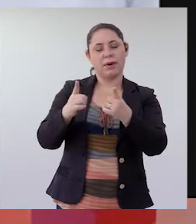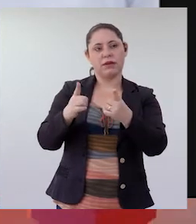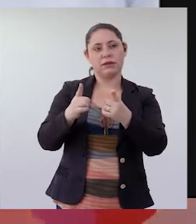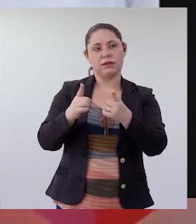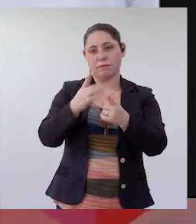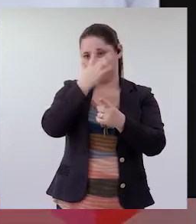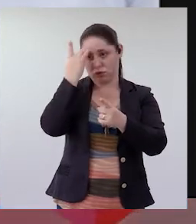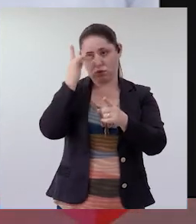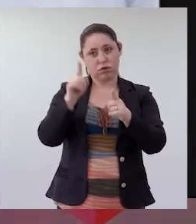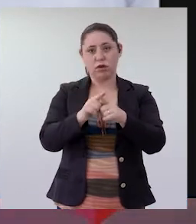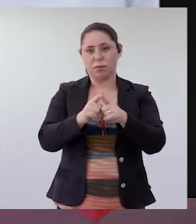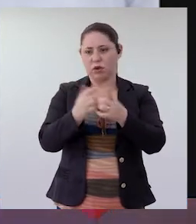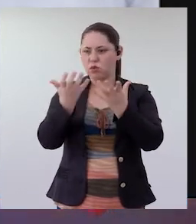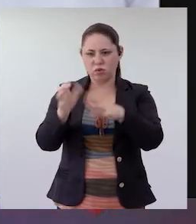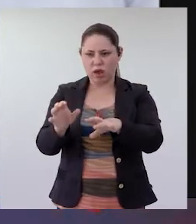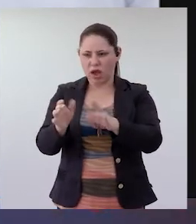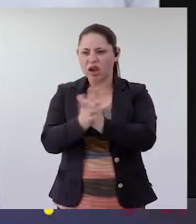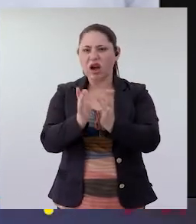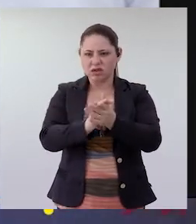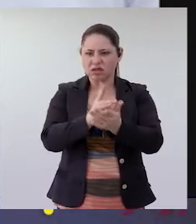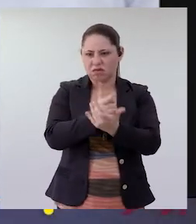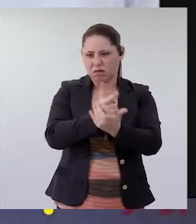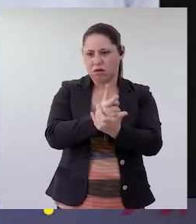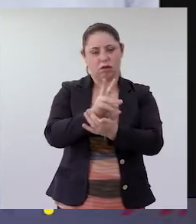fica casado se não quiser.